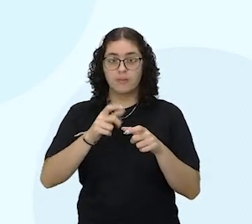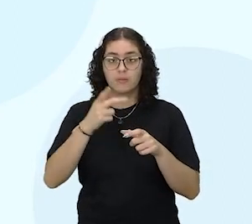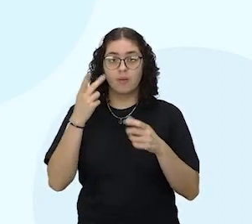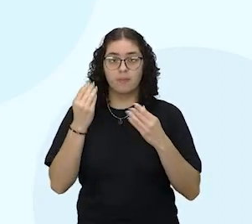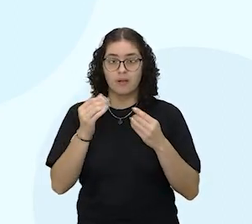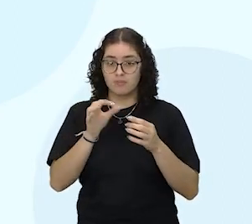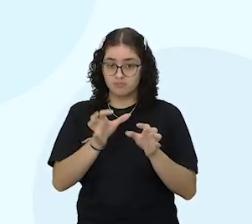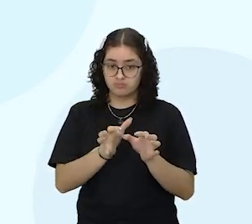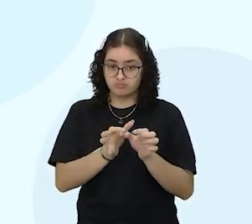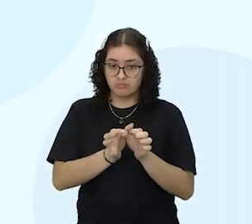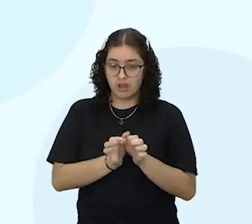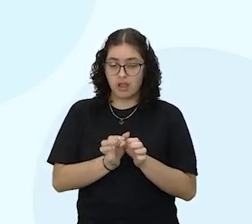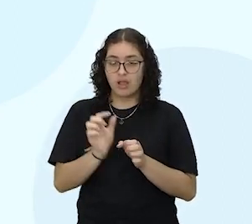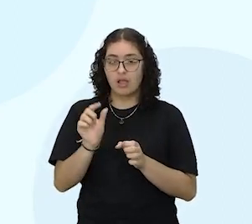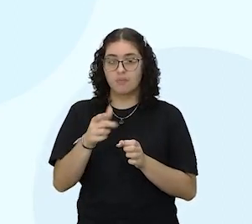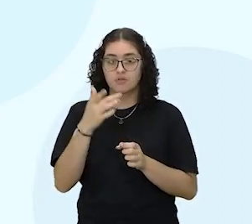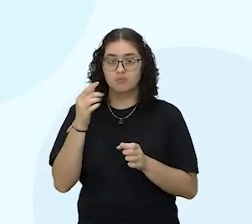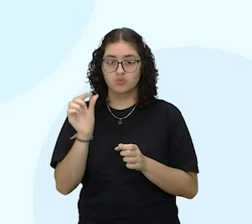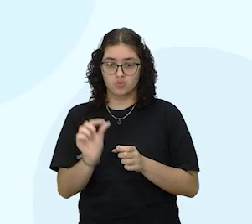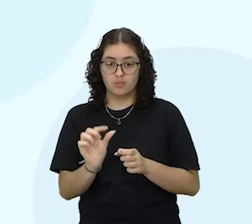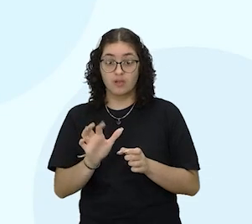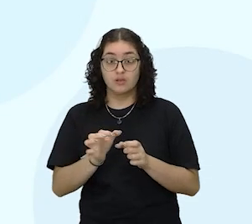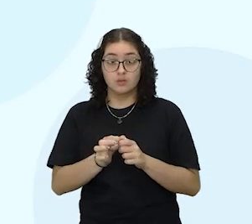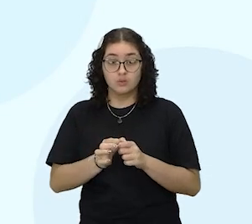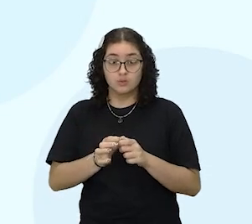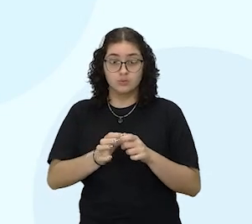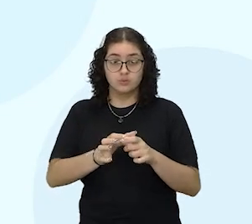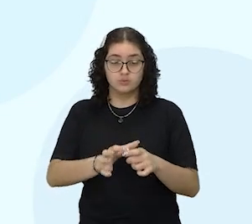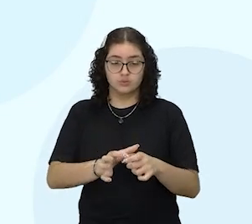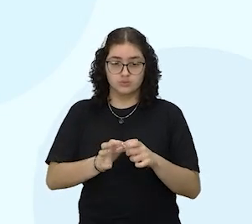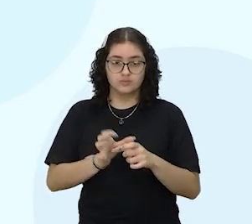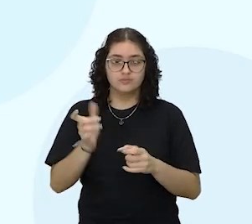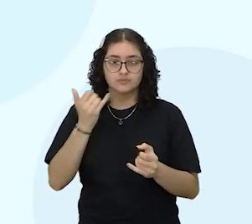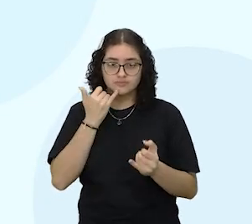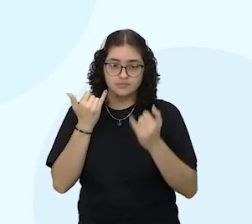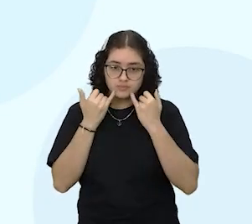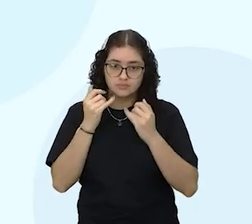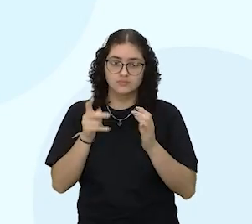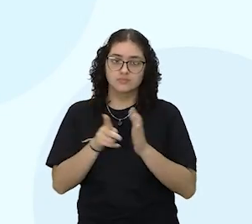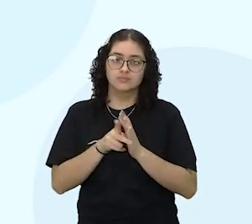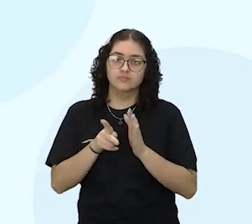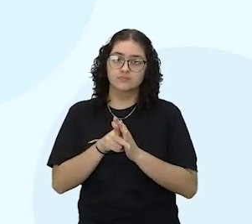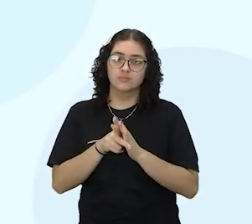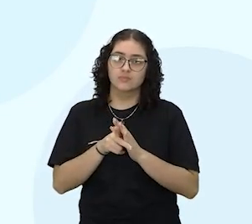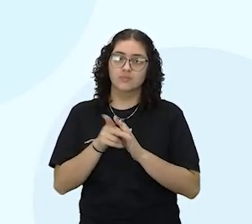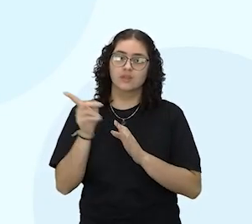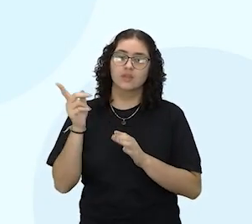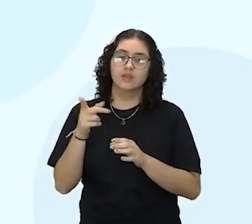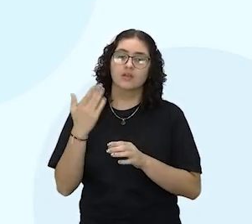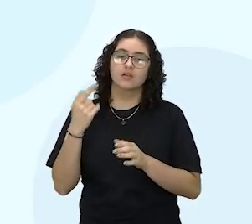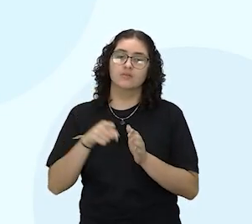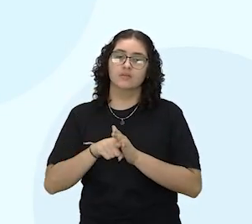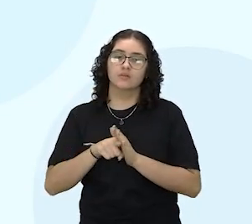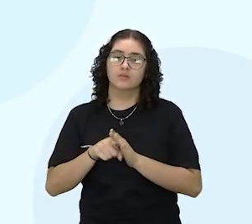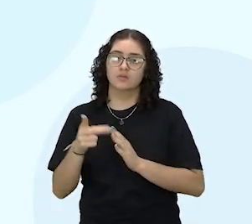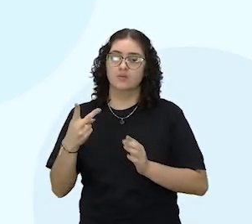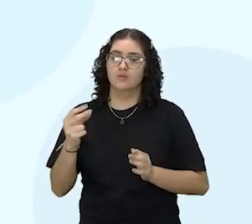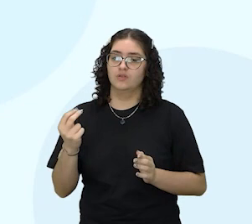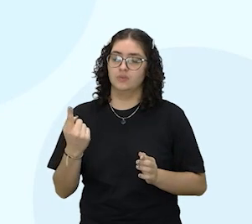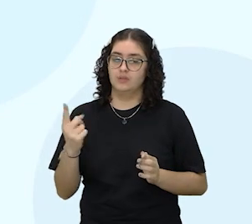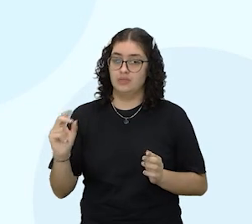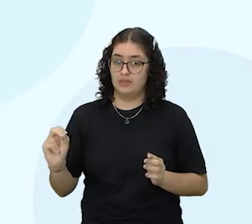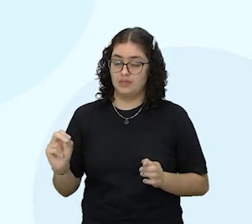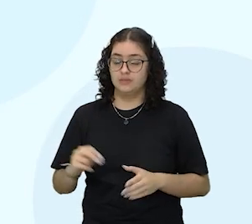bolinha, a população é menor, né? Esses dados são referentes ao censo de 2010.